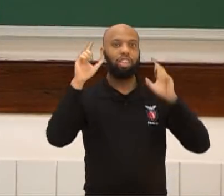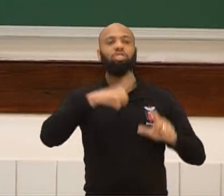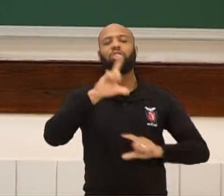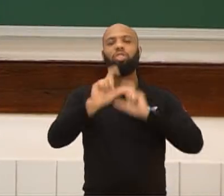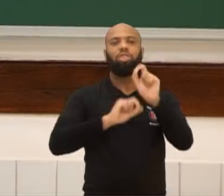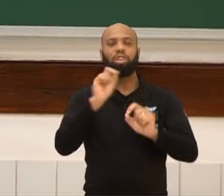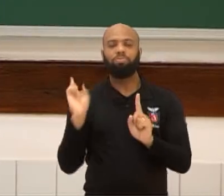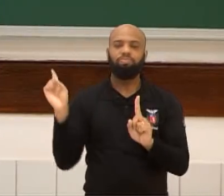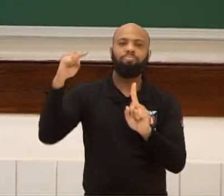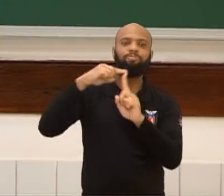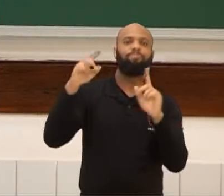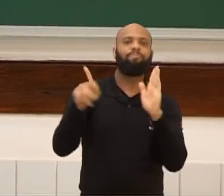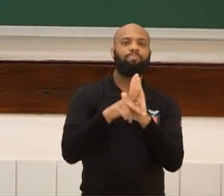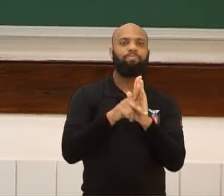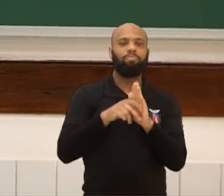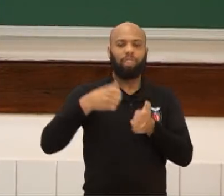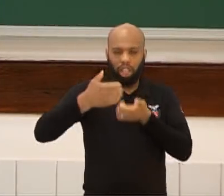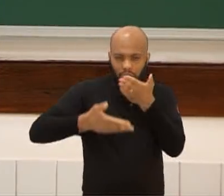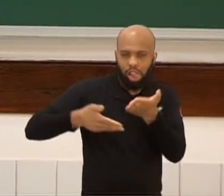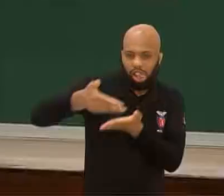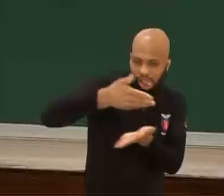função de entretenimento.